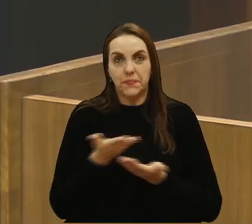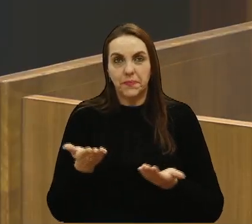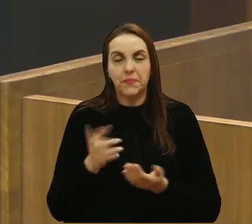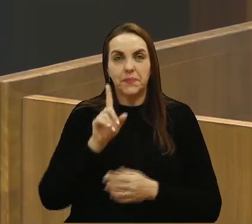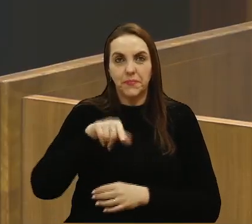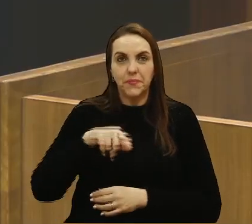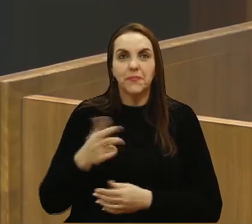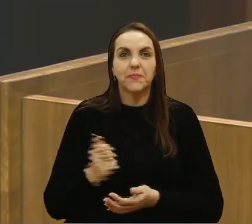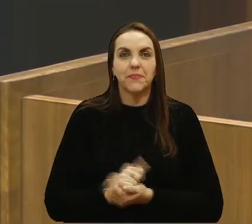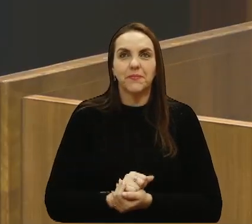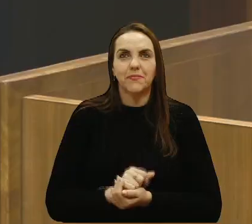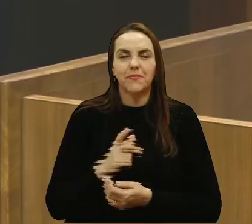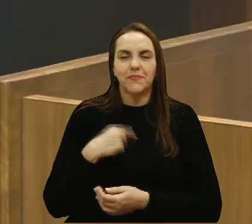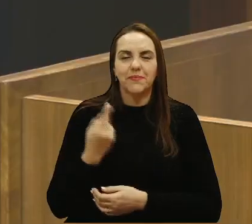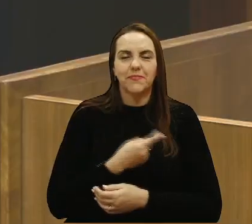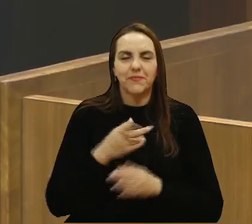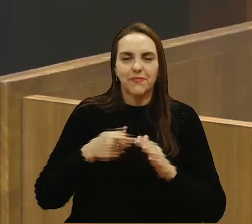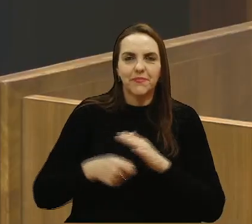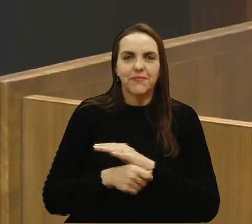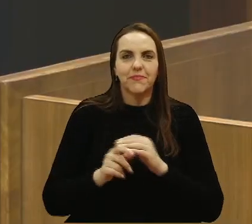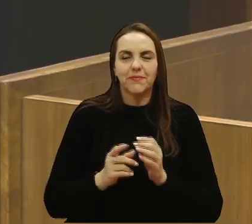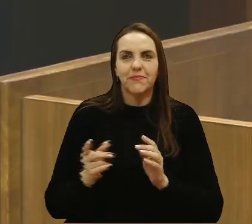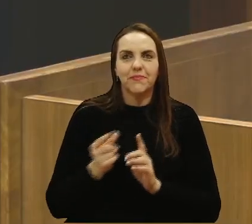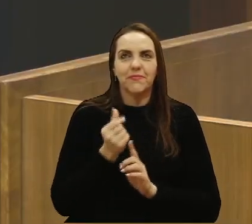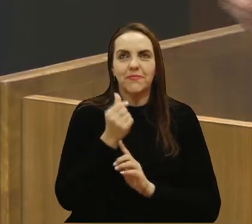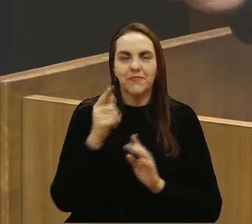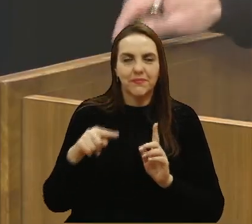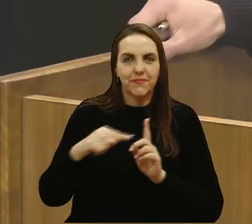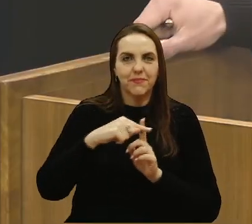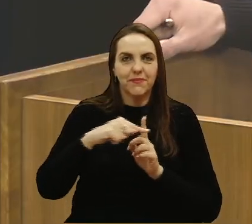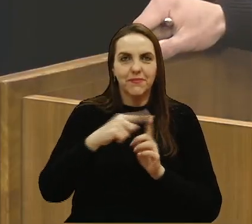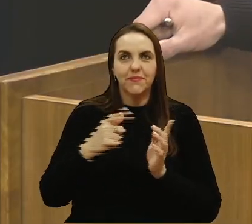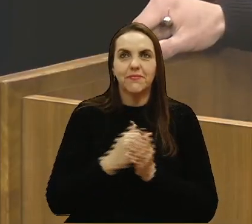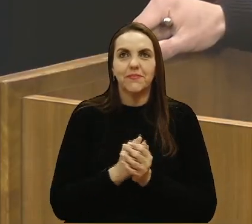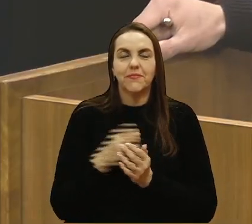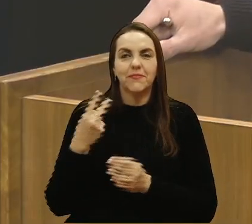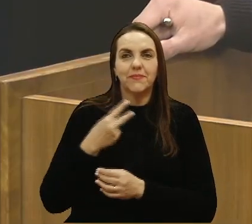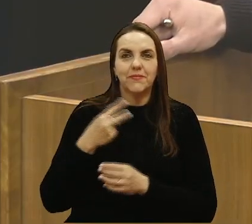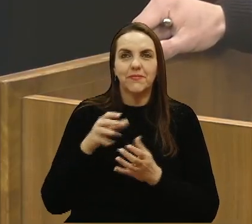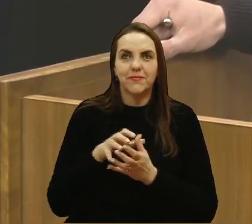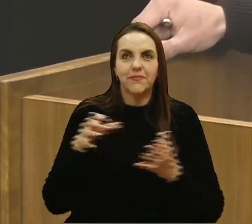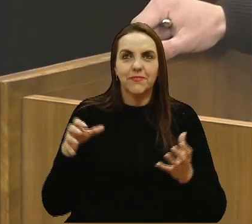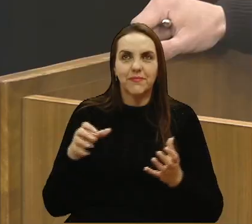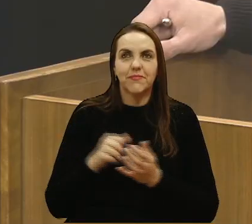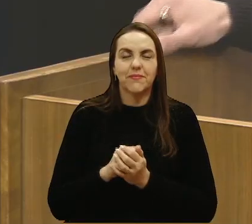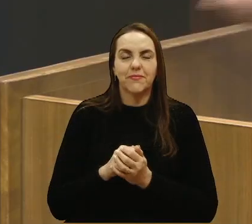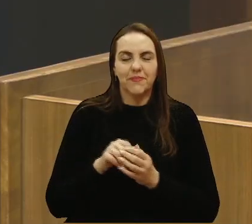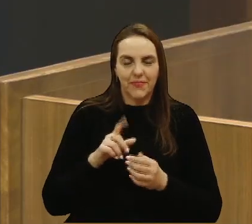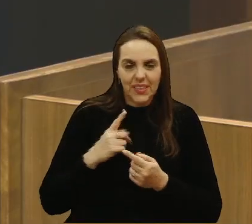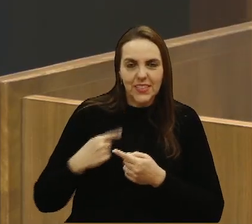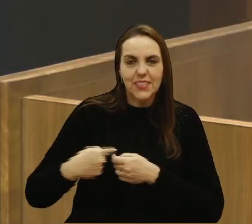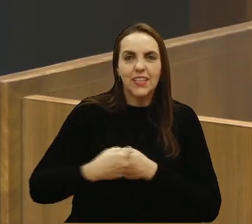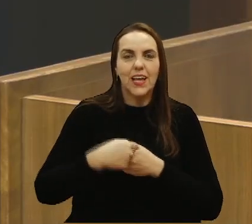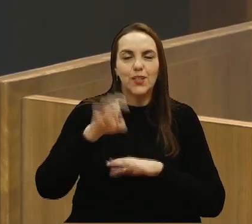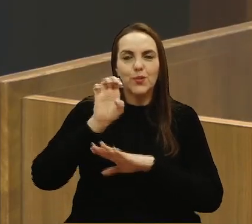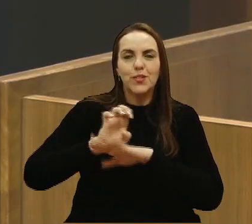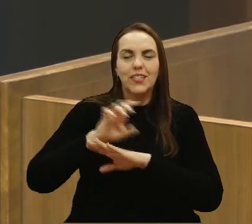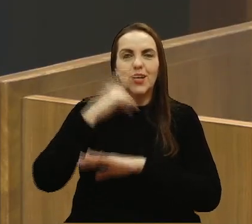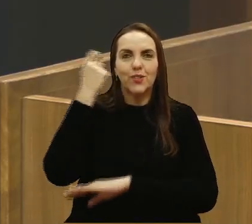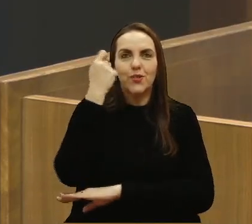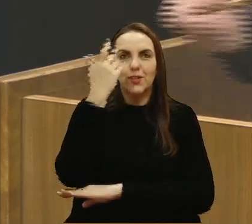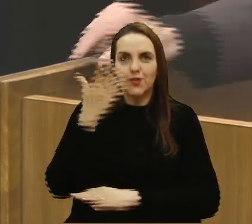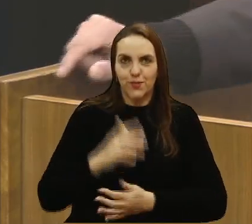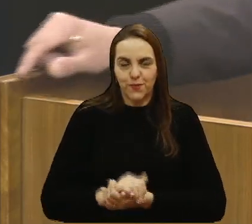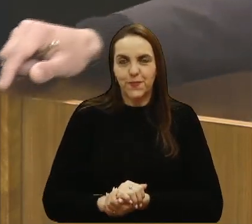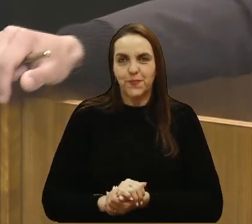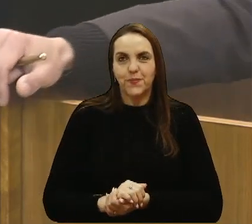que vem agregar valores positivamente para o segundo maior município do estado do Rio Grande do